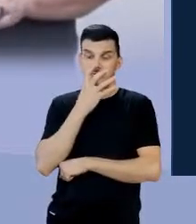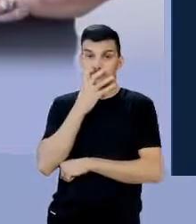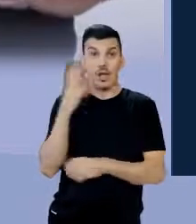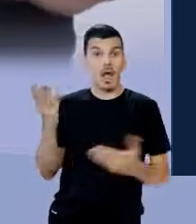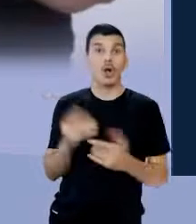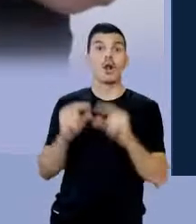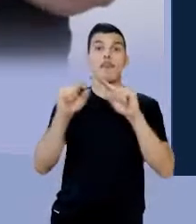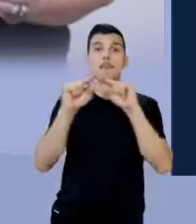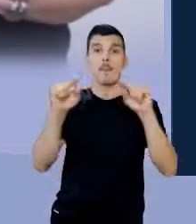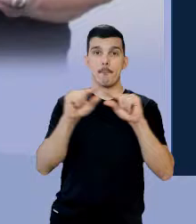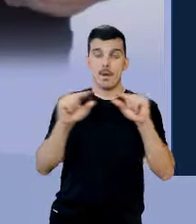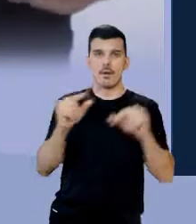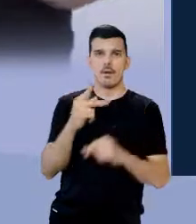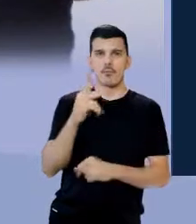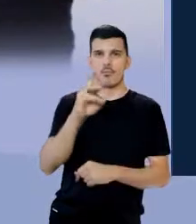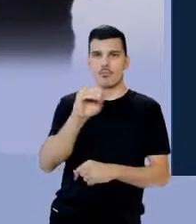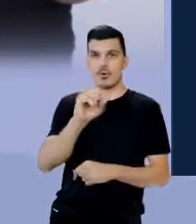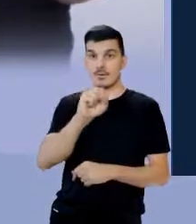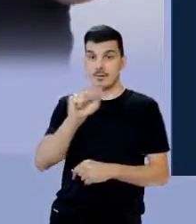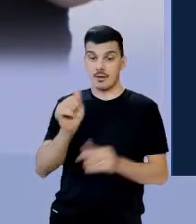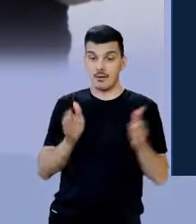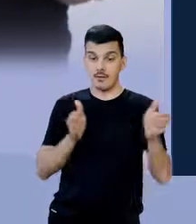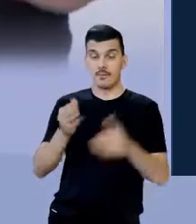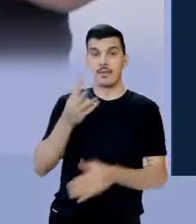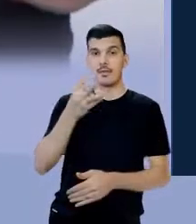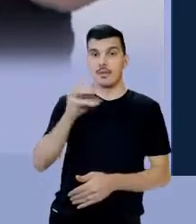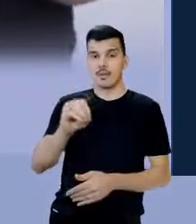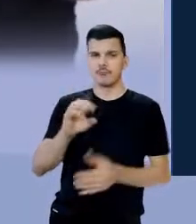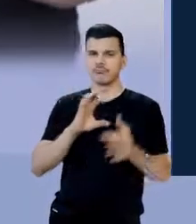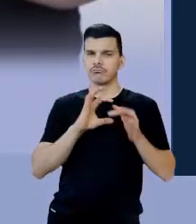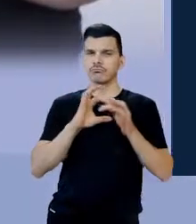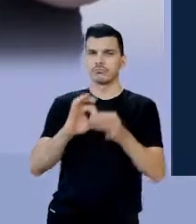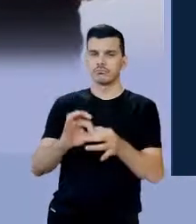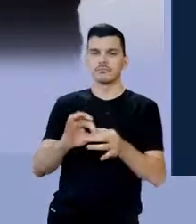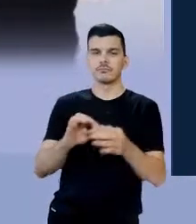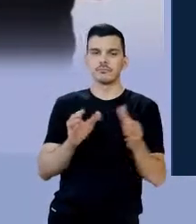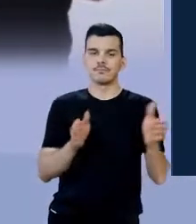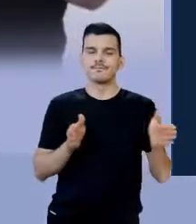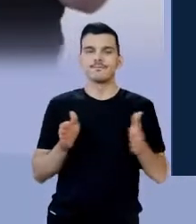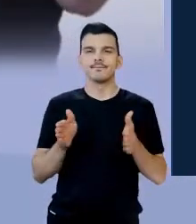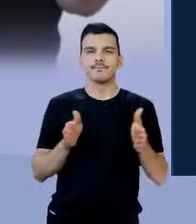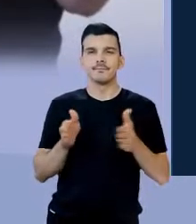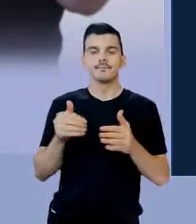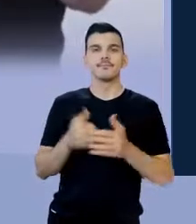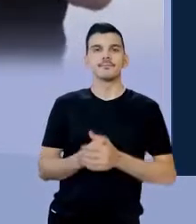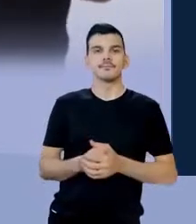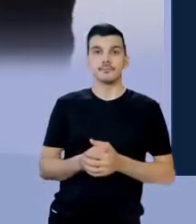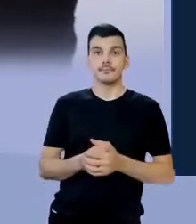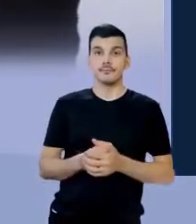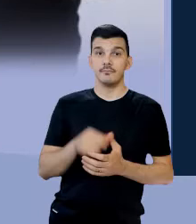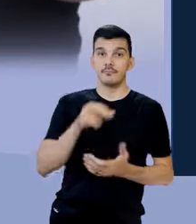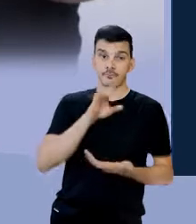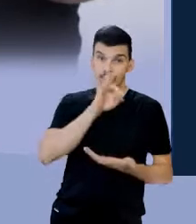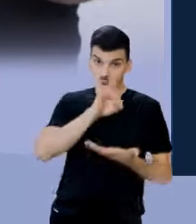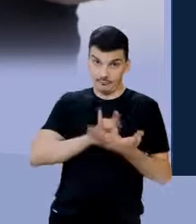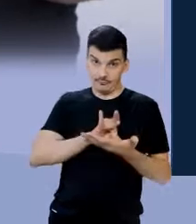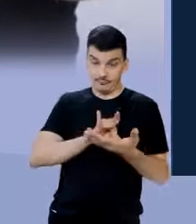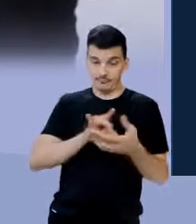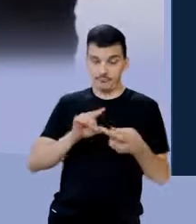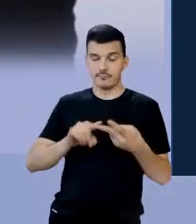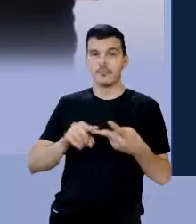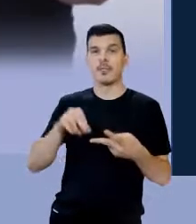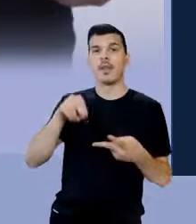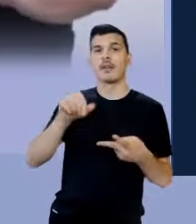crítica, a prosa de 1930 será associada aos períodos